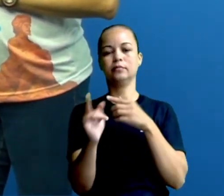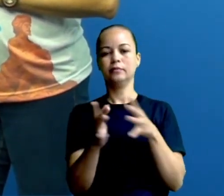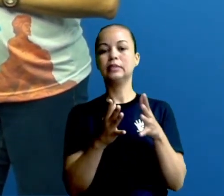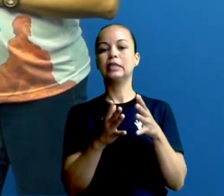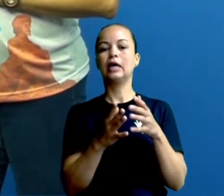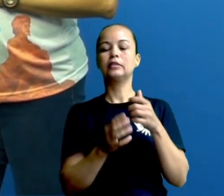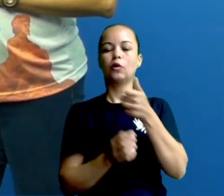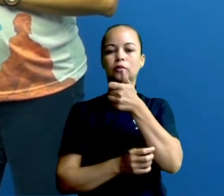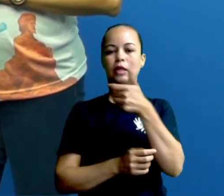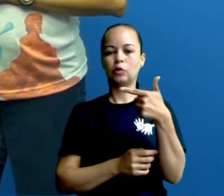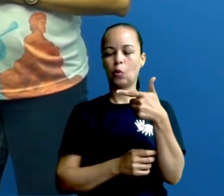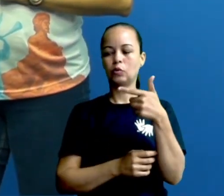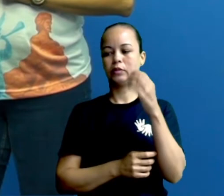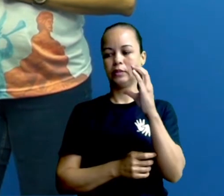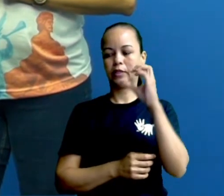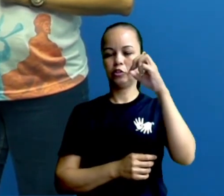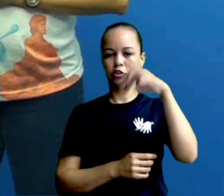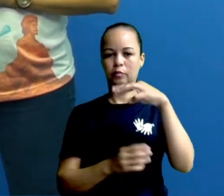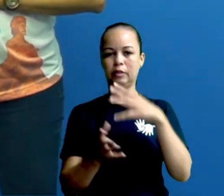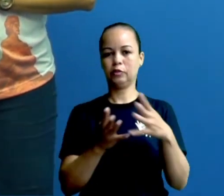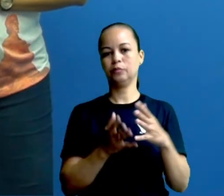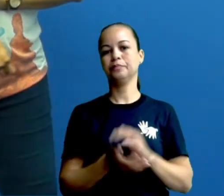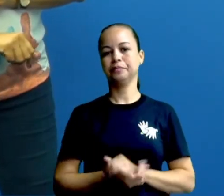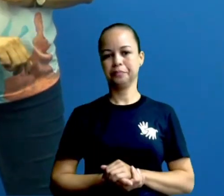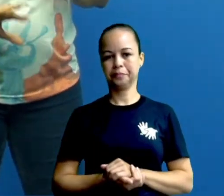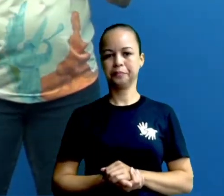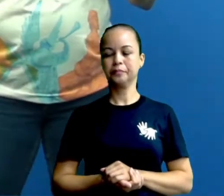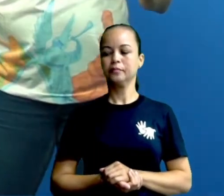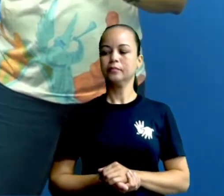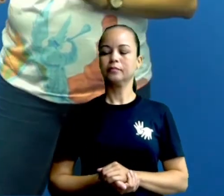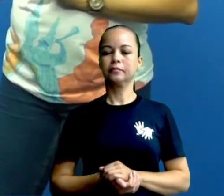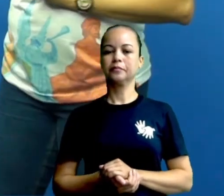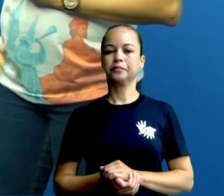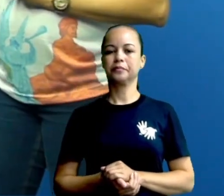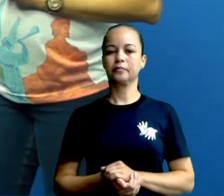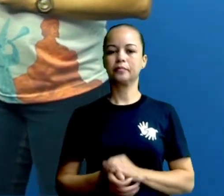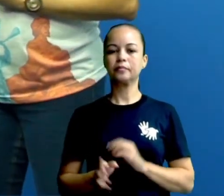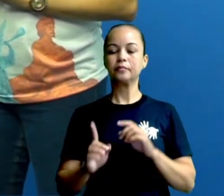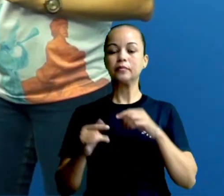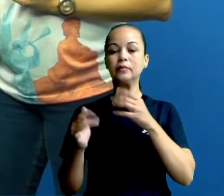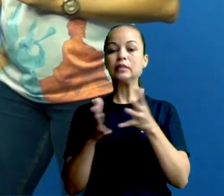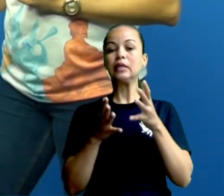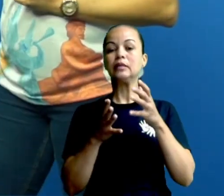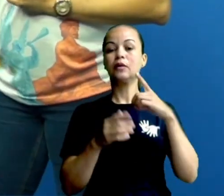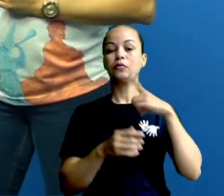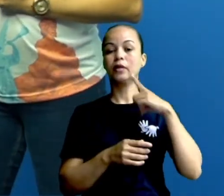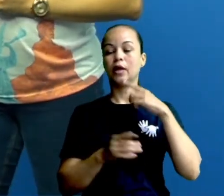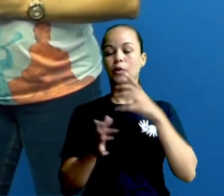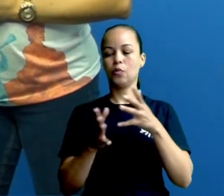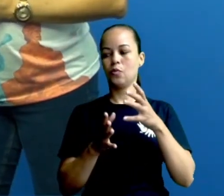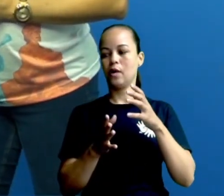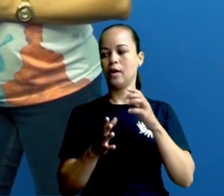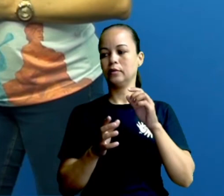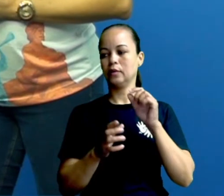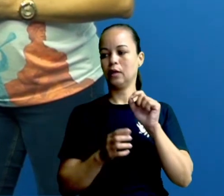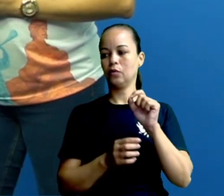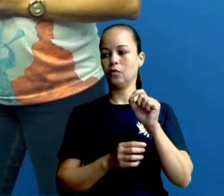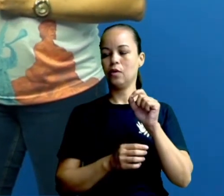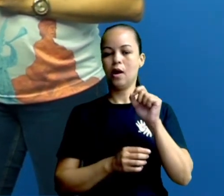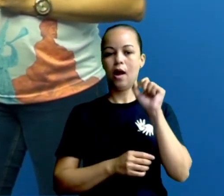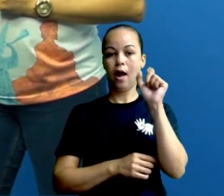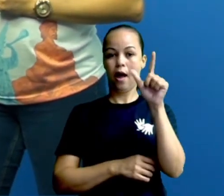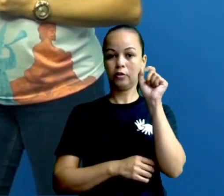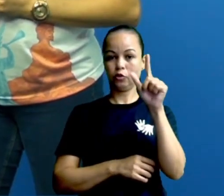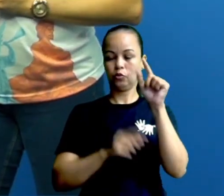8. 8 com 3, 11 com 3, 14. Beleza? Retângulo azul. 2